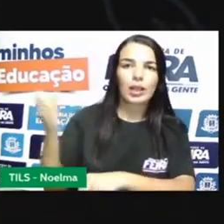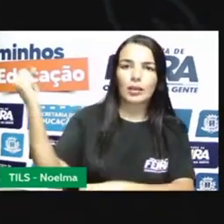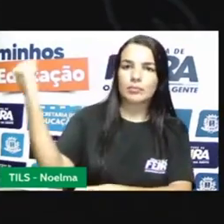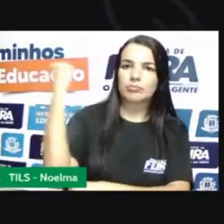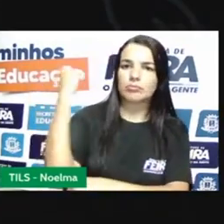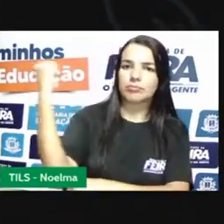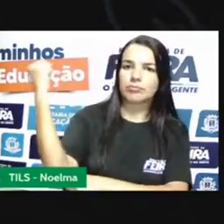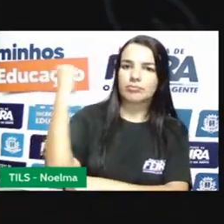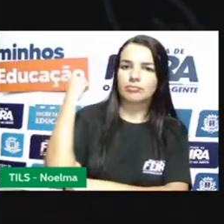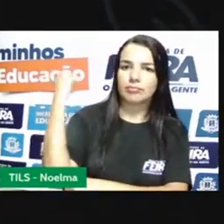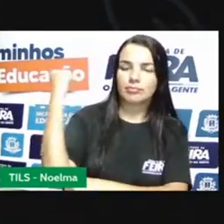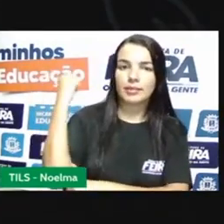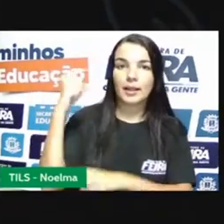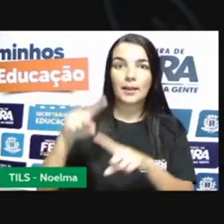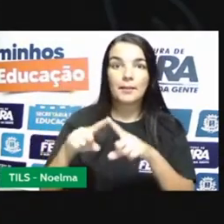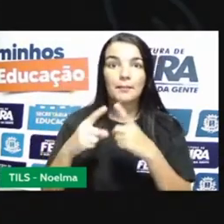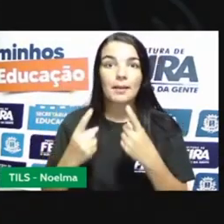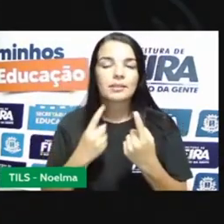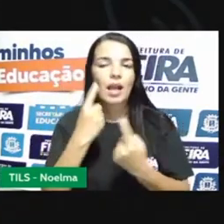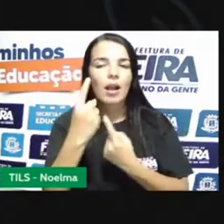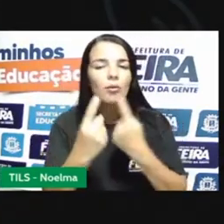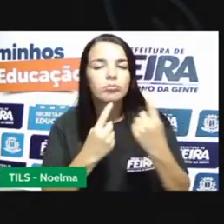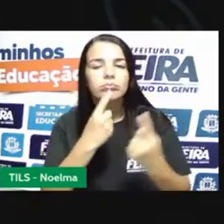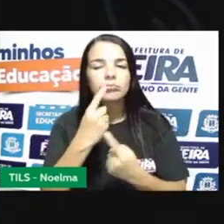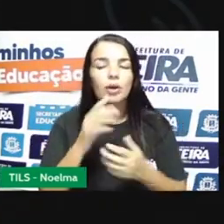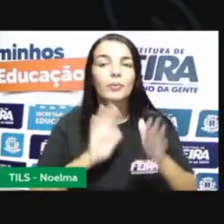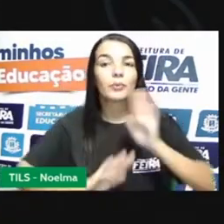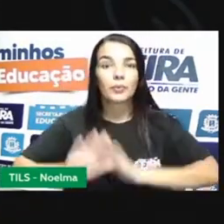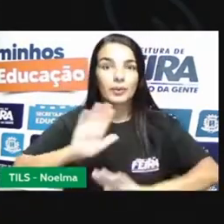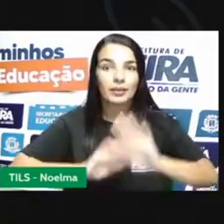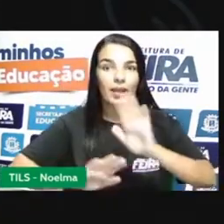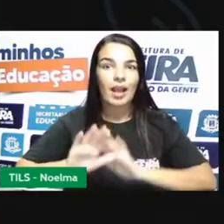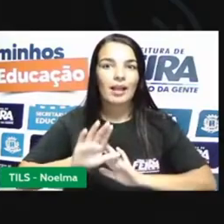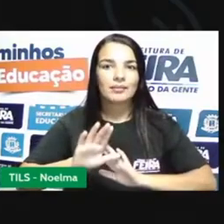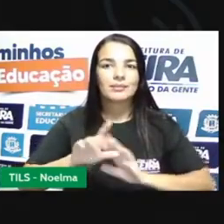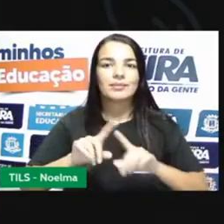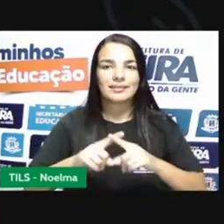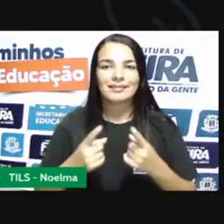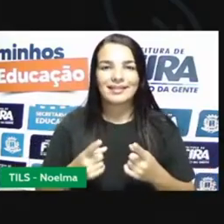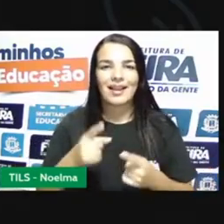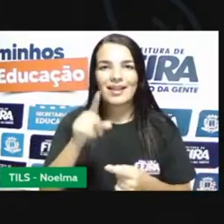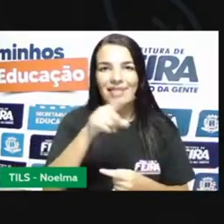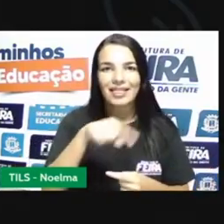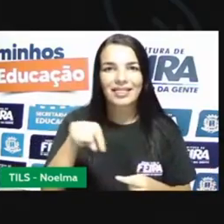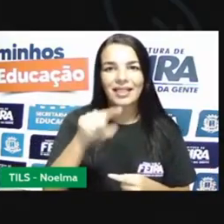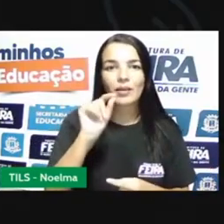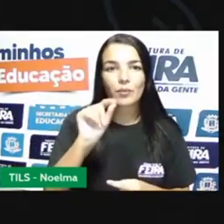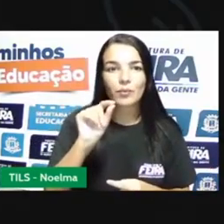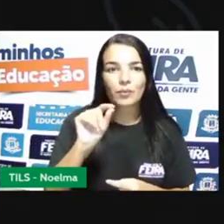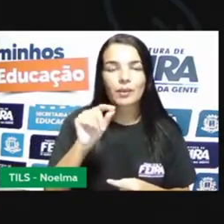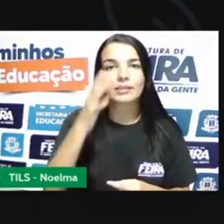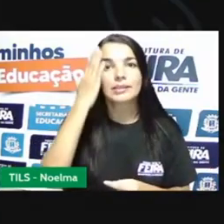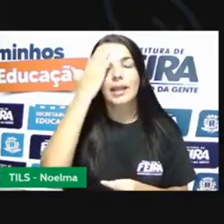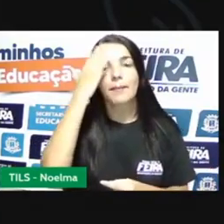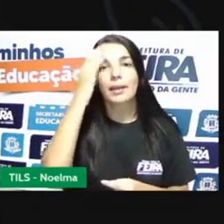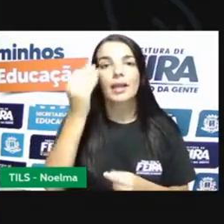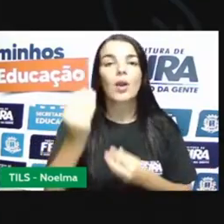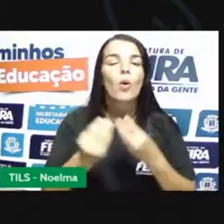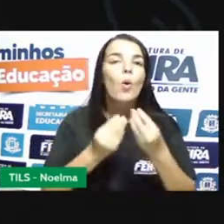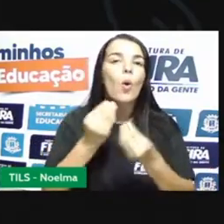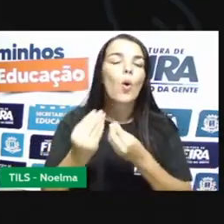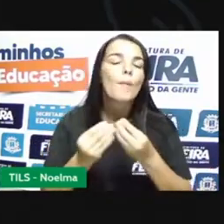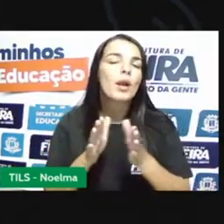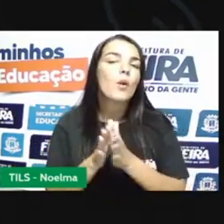física, porém tendo-se alguns cuidados. E um desses cuidados aí seria o quê? A gente saber qual tipo